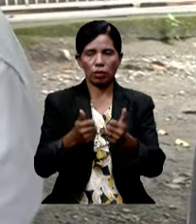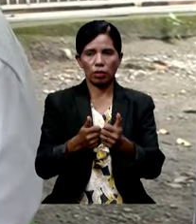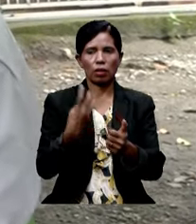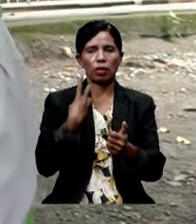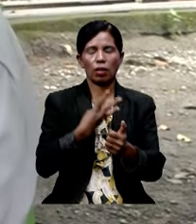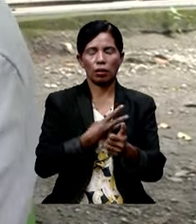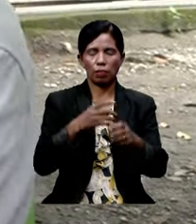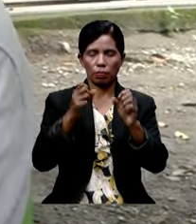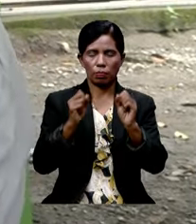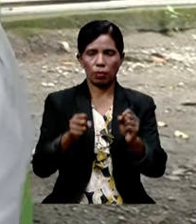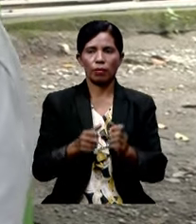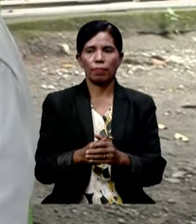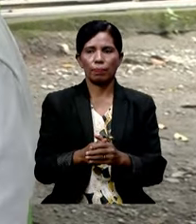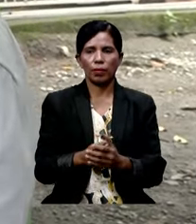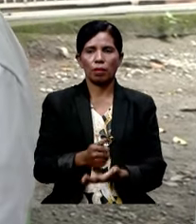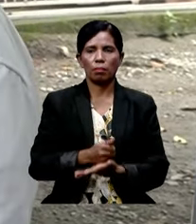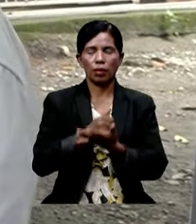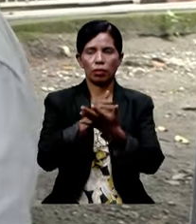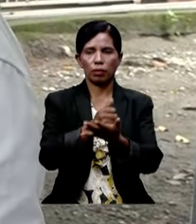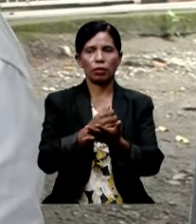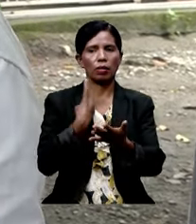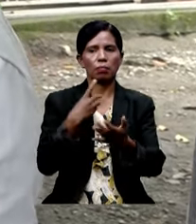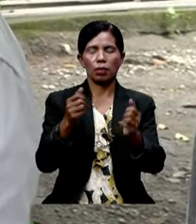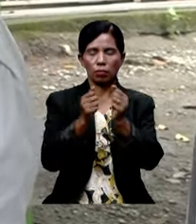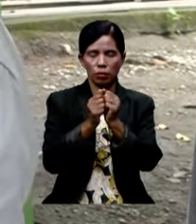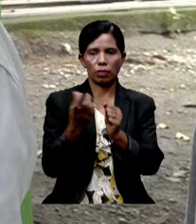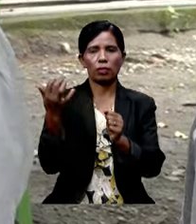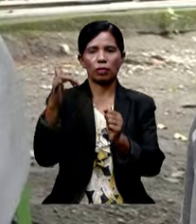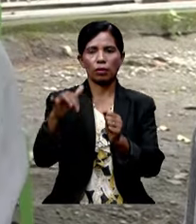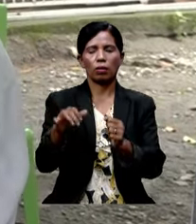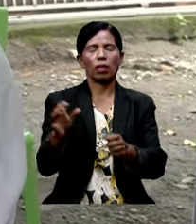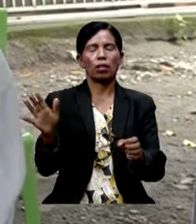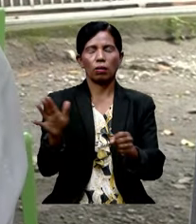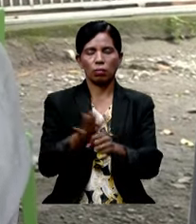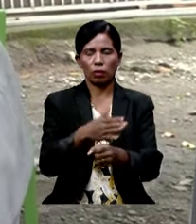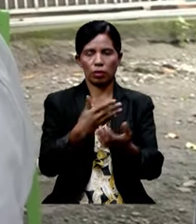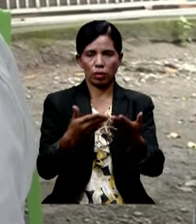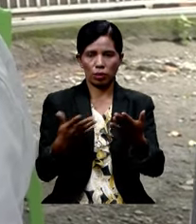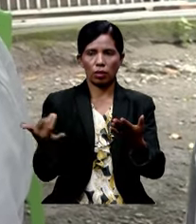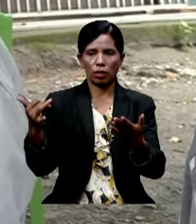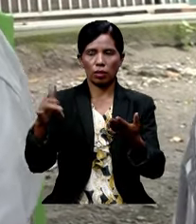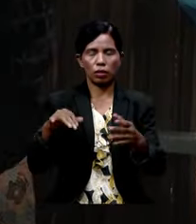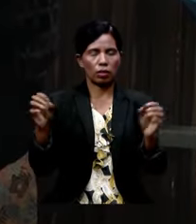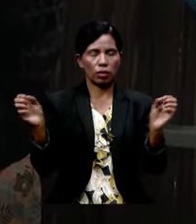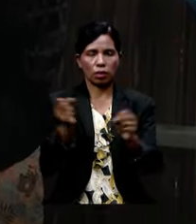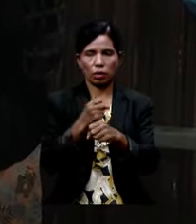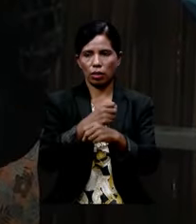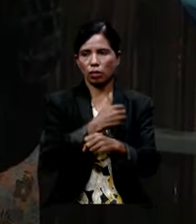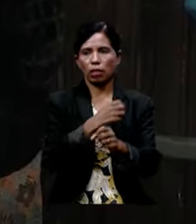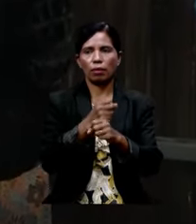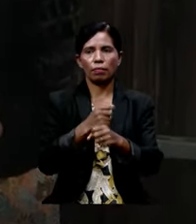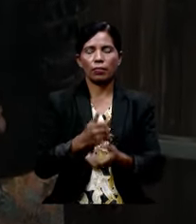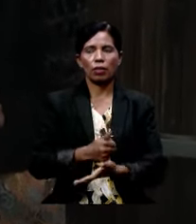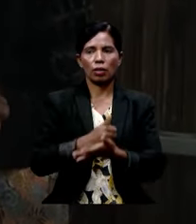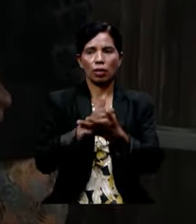bele ita bele tulung malo a mi moto kosira halo completa sa sang nebe maksira la completa. Assessor principal